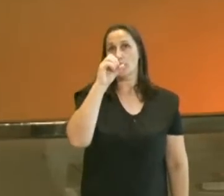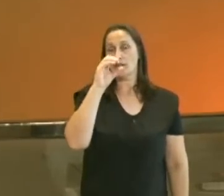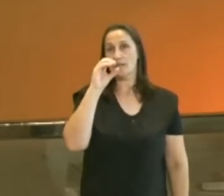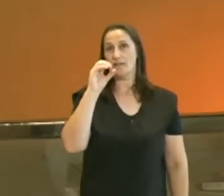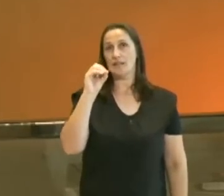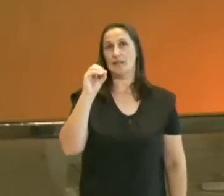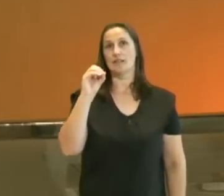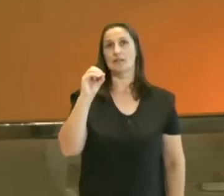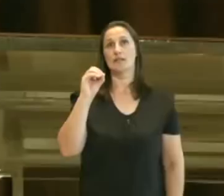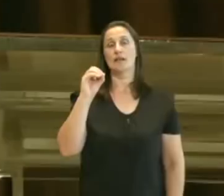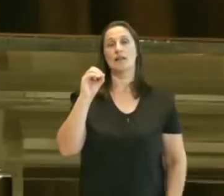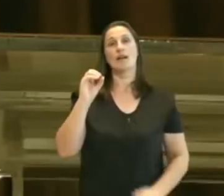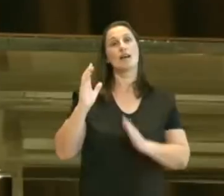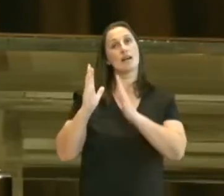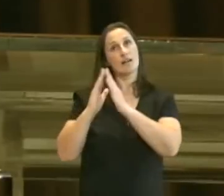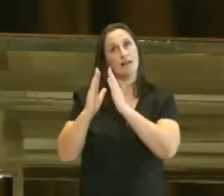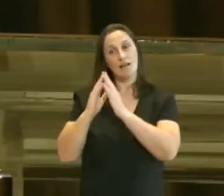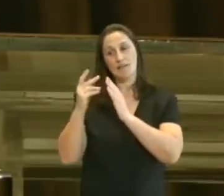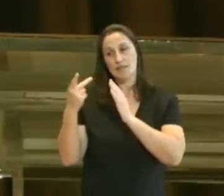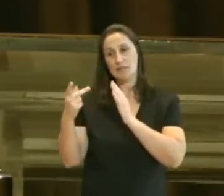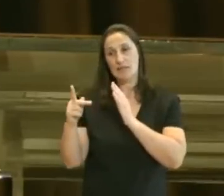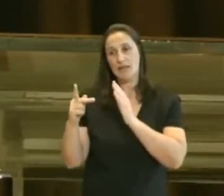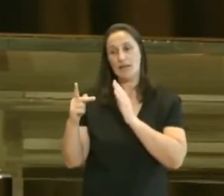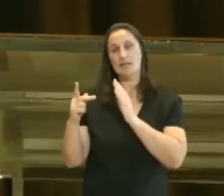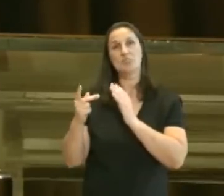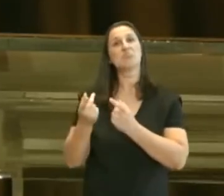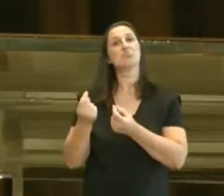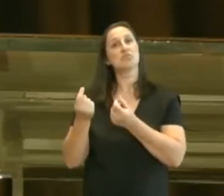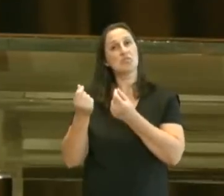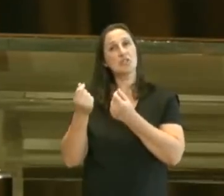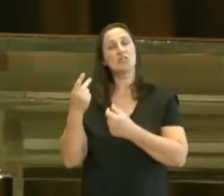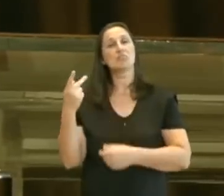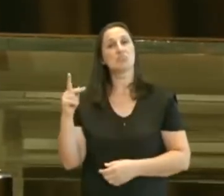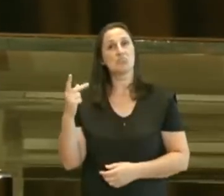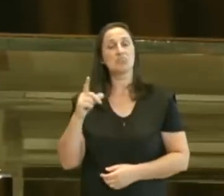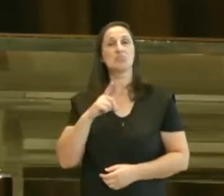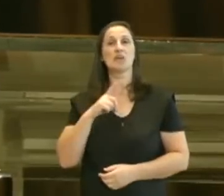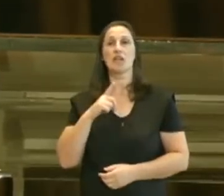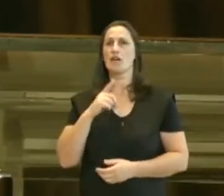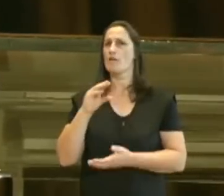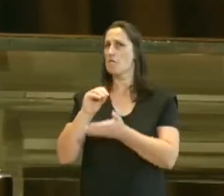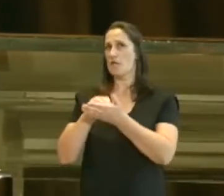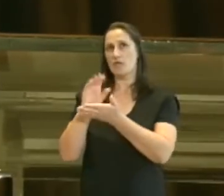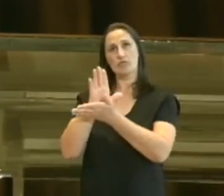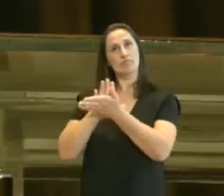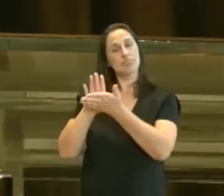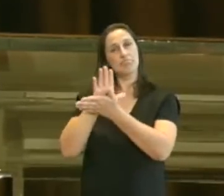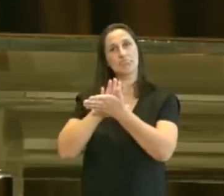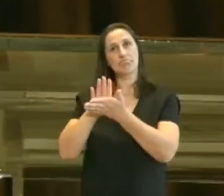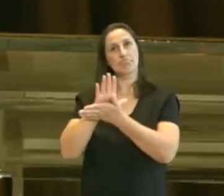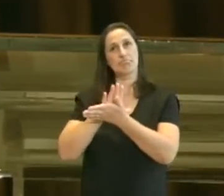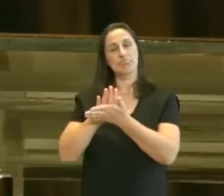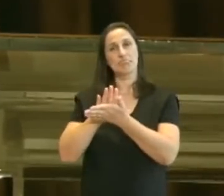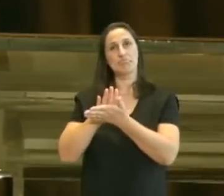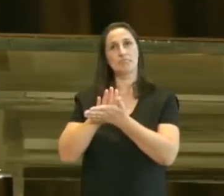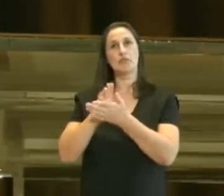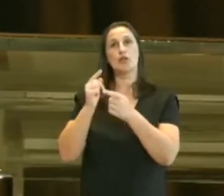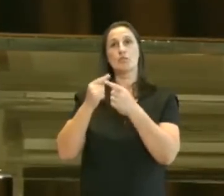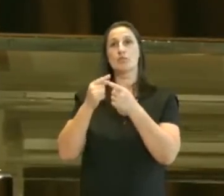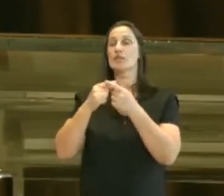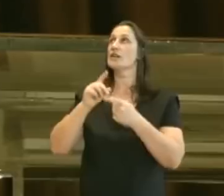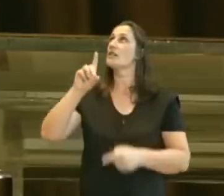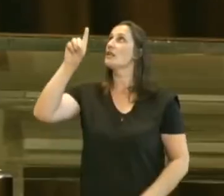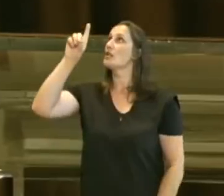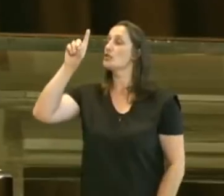mora na sua casa, tem o seu dinheiro, não lhe falta nada, porque Deus